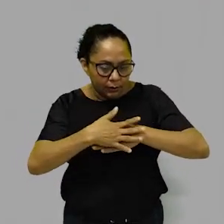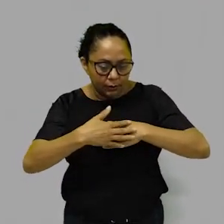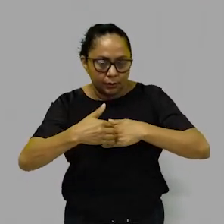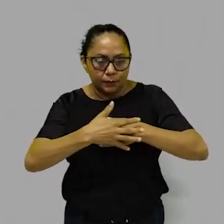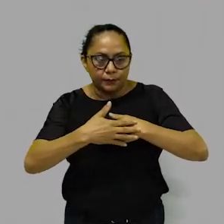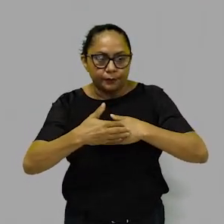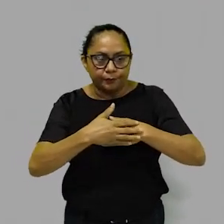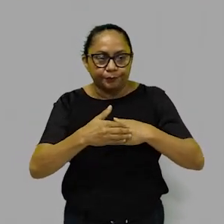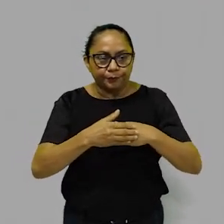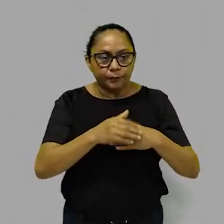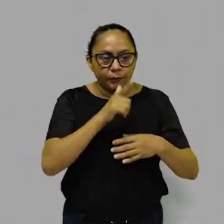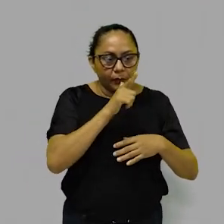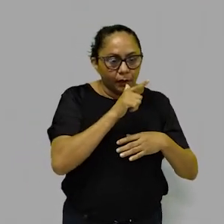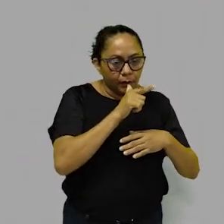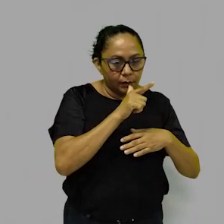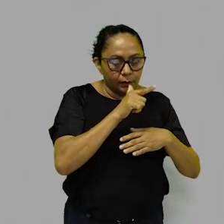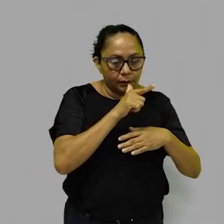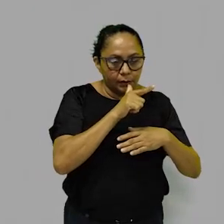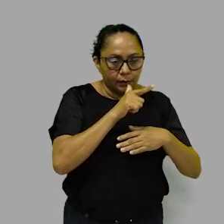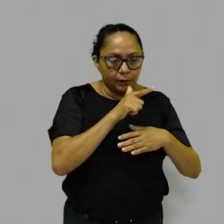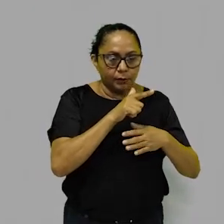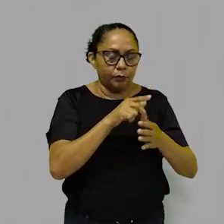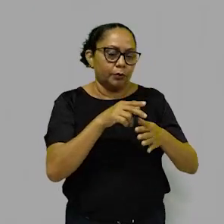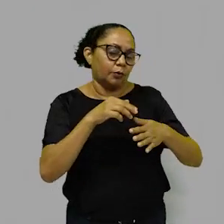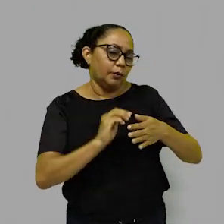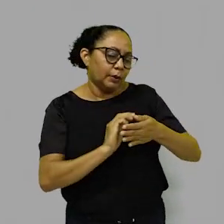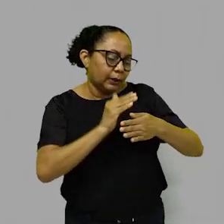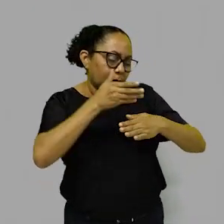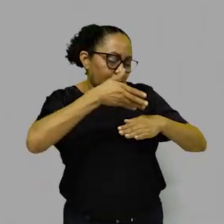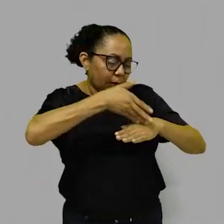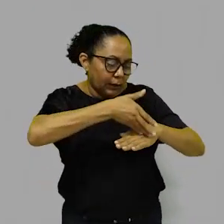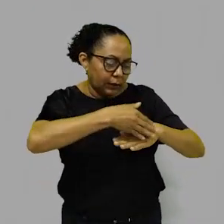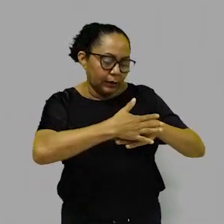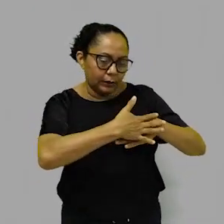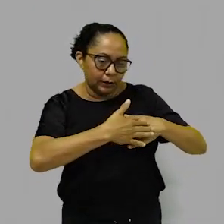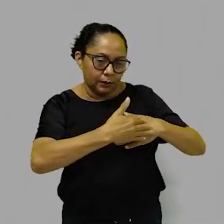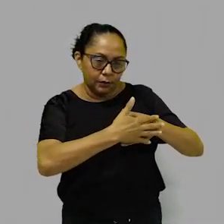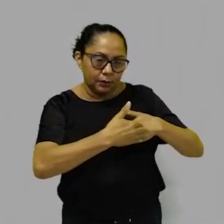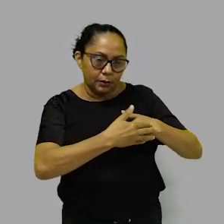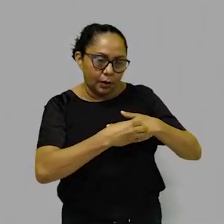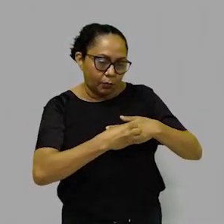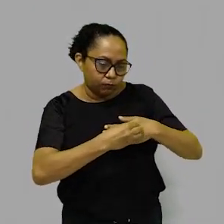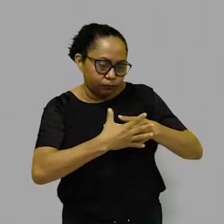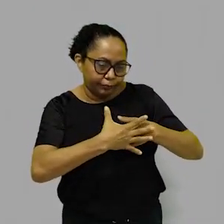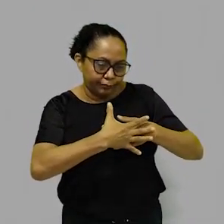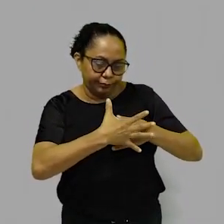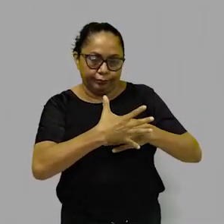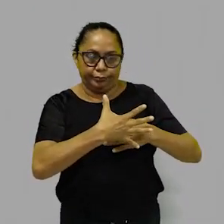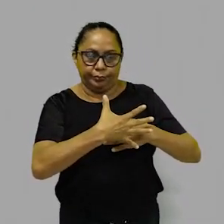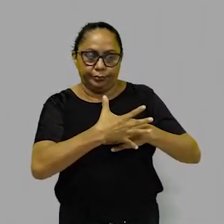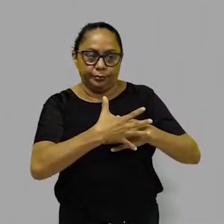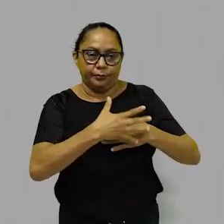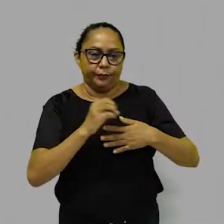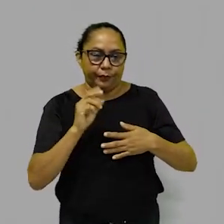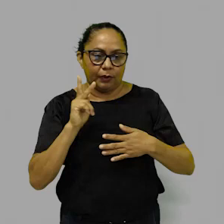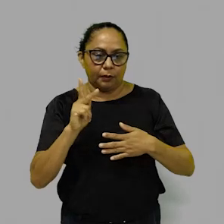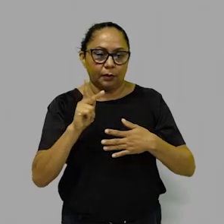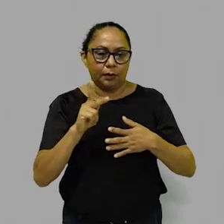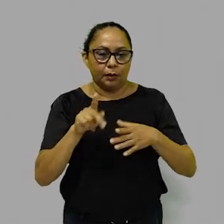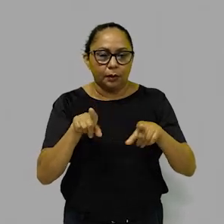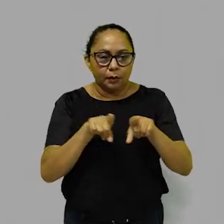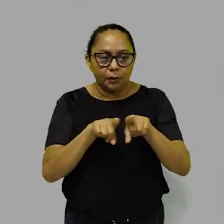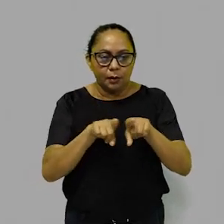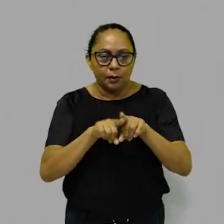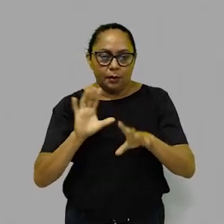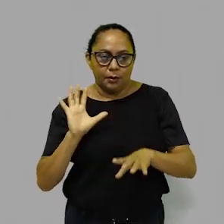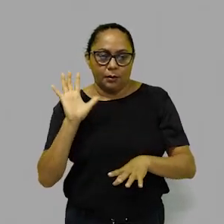vai migrar, esse líquido que vai para os tecidos, vai ocupar espaço entre as células, ok? E com isso